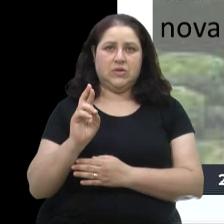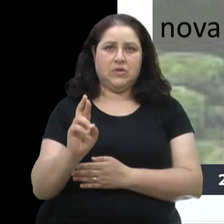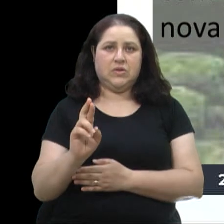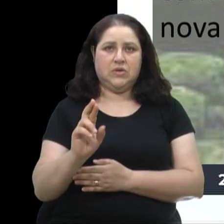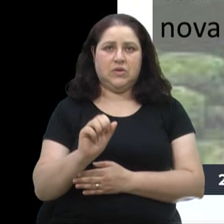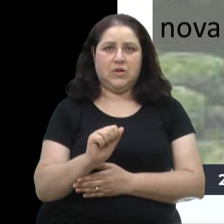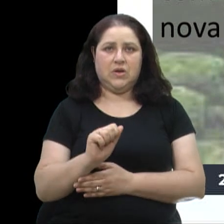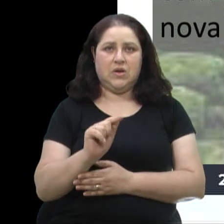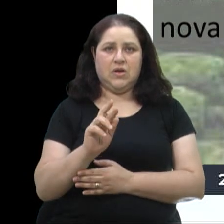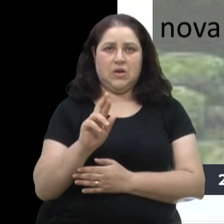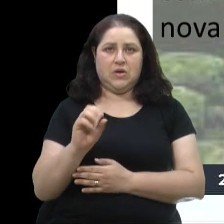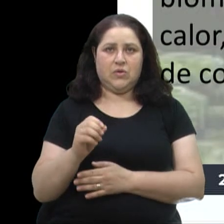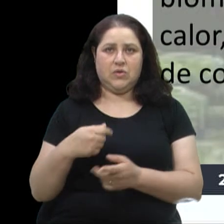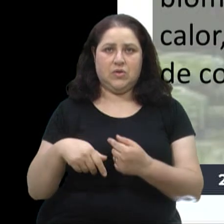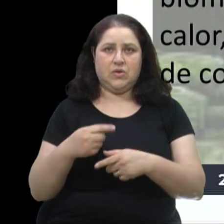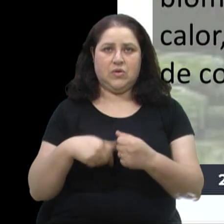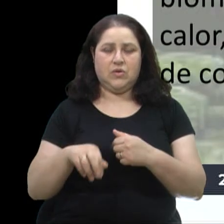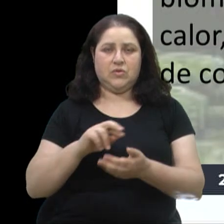e várias proposições.